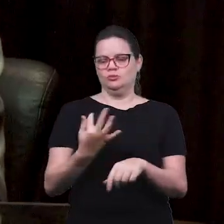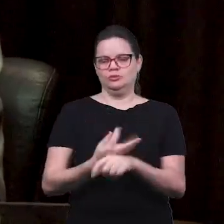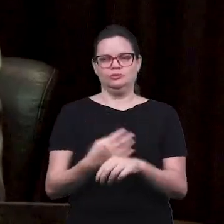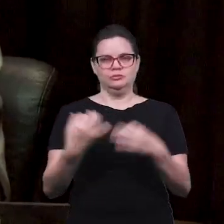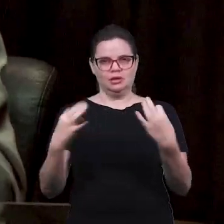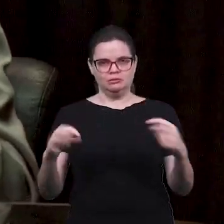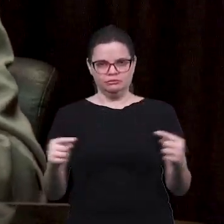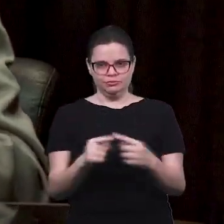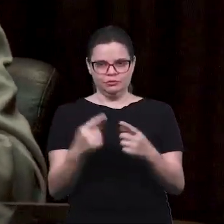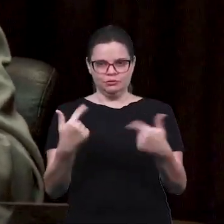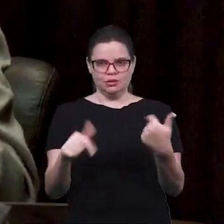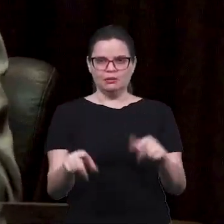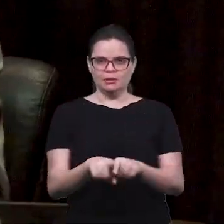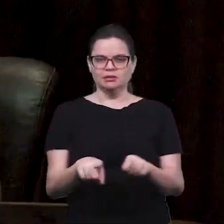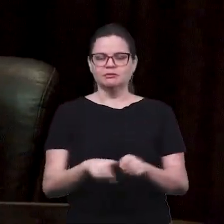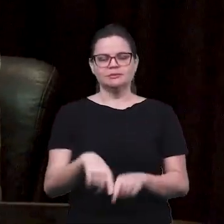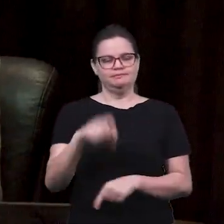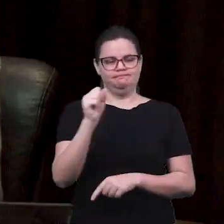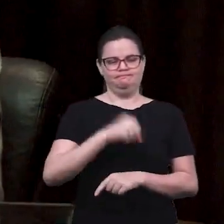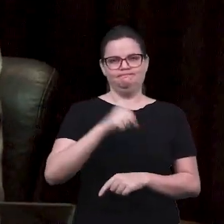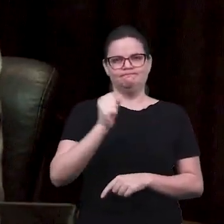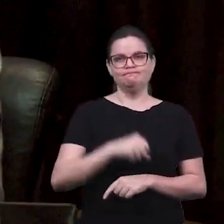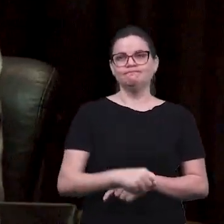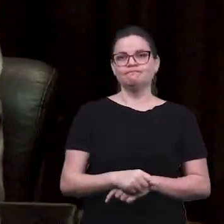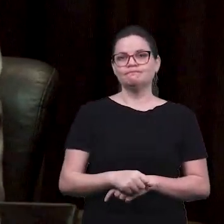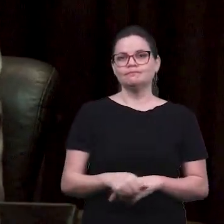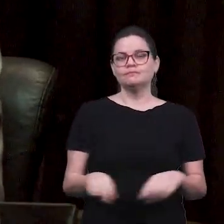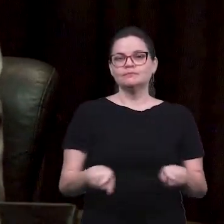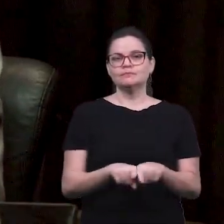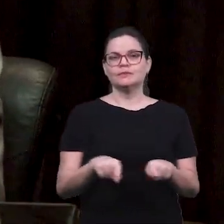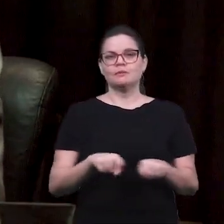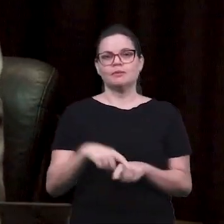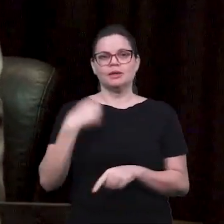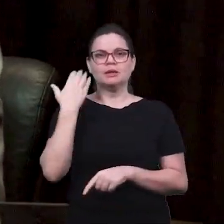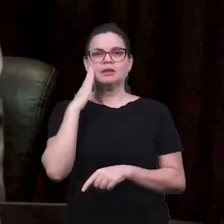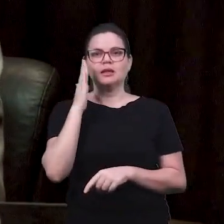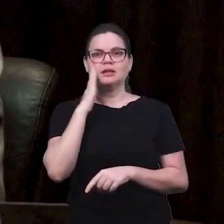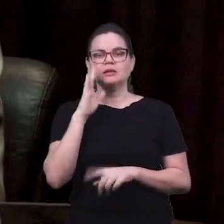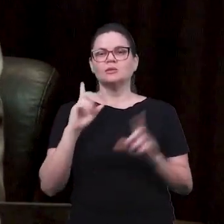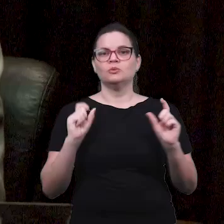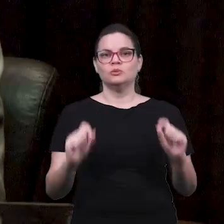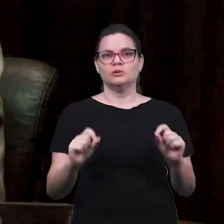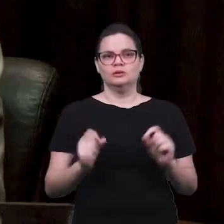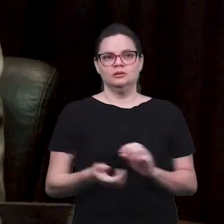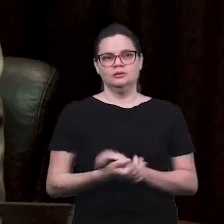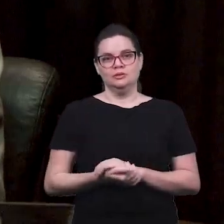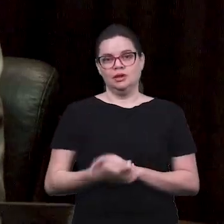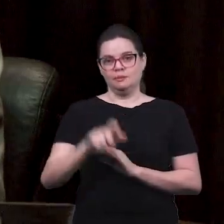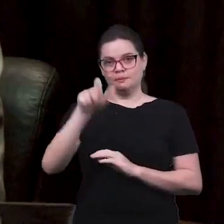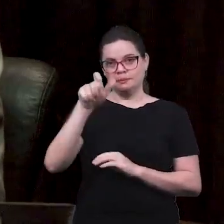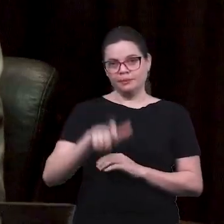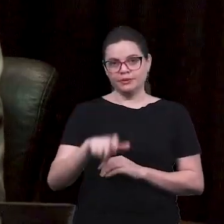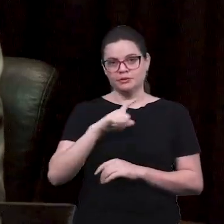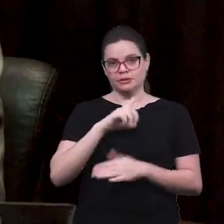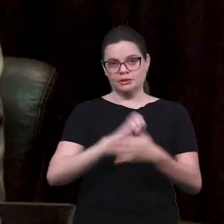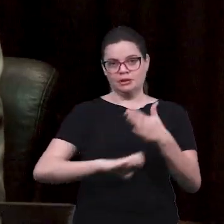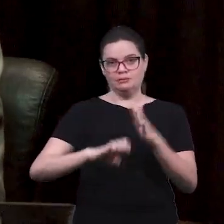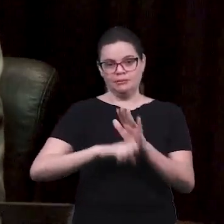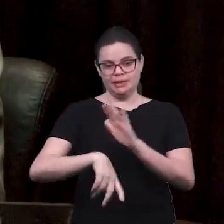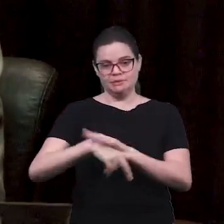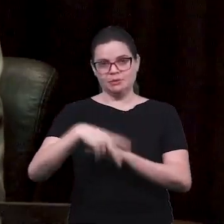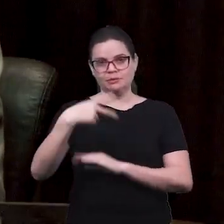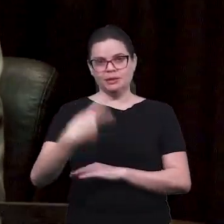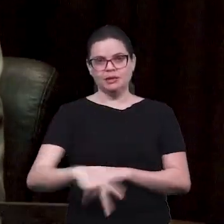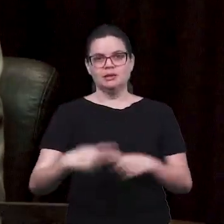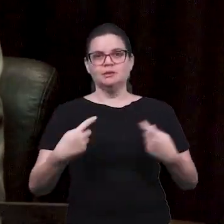Isso. E é importante nós entendermos também que a pessoa que tem um negócio próprio ele tem